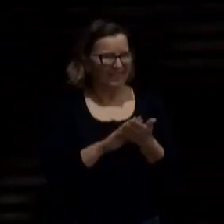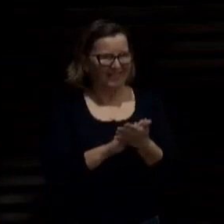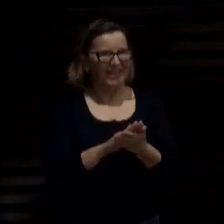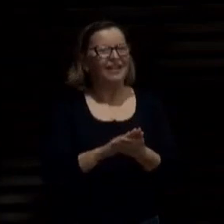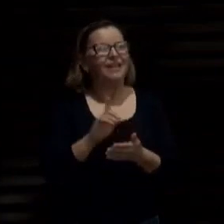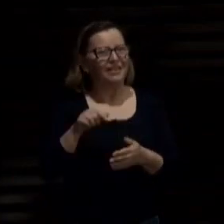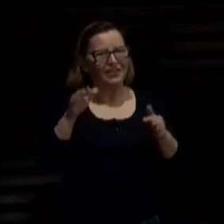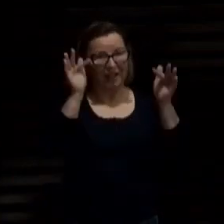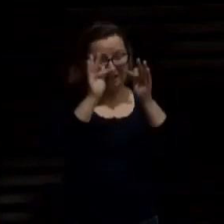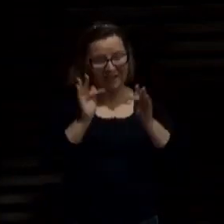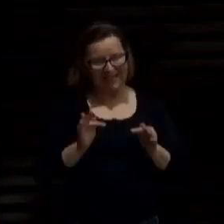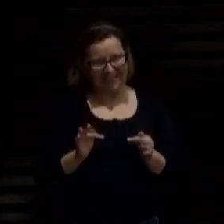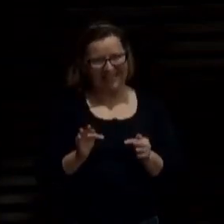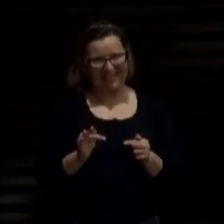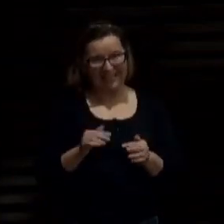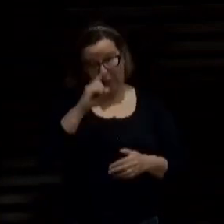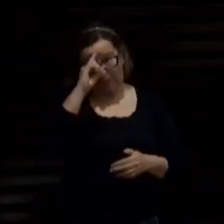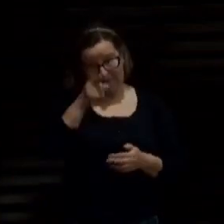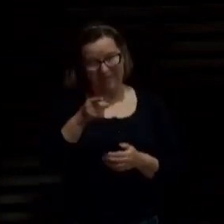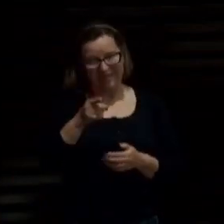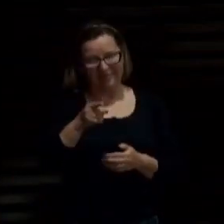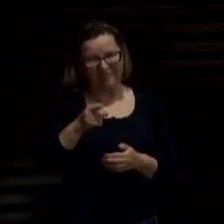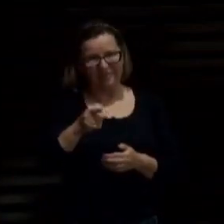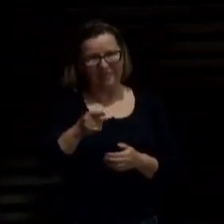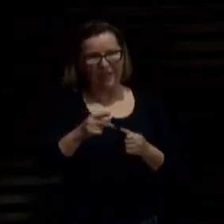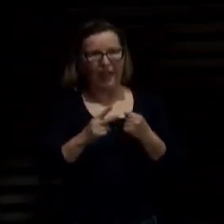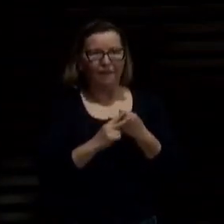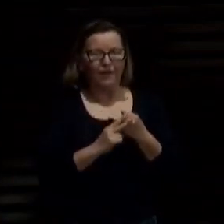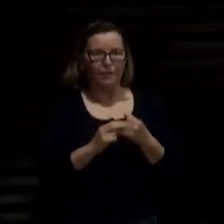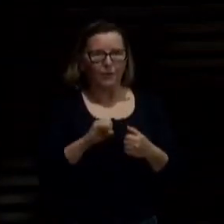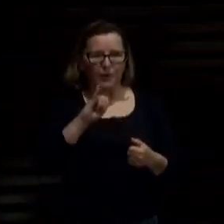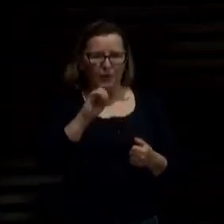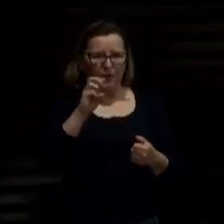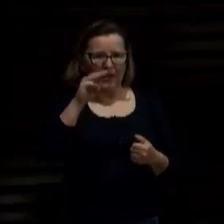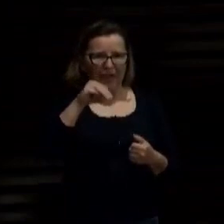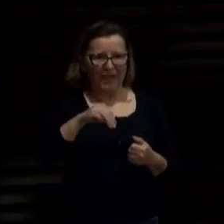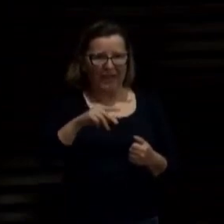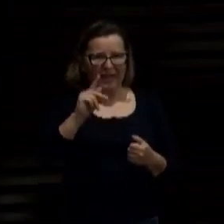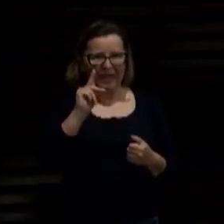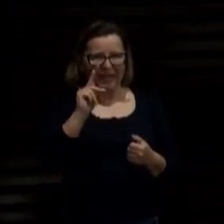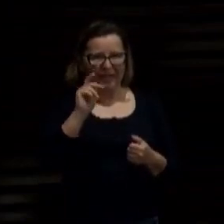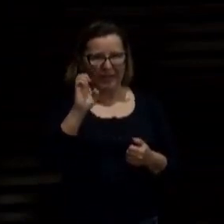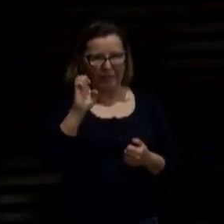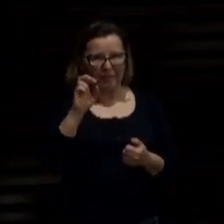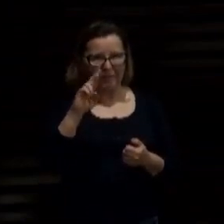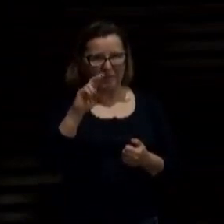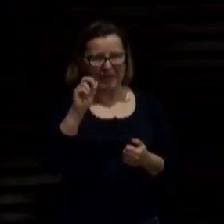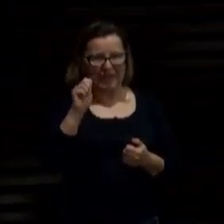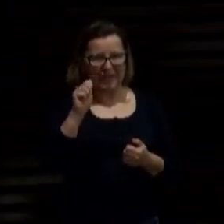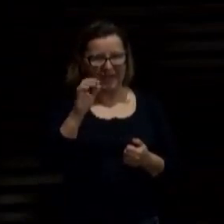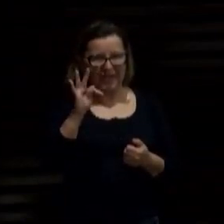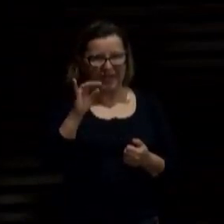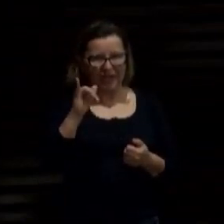imperativo, uma ordem que ele está dando. Mas esse imperativo é inusitado, amados, porque ninguém